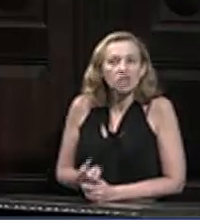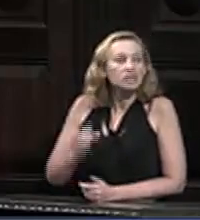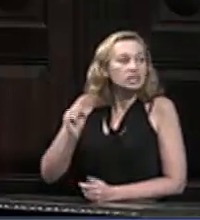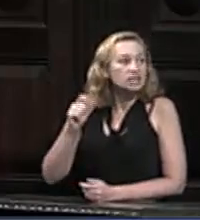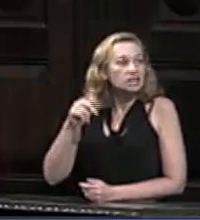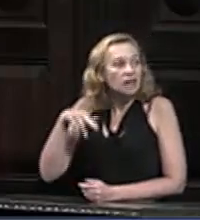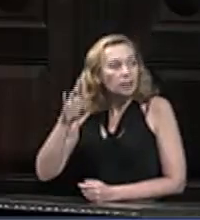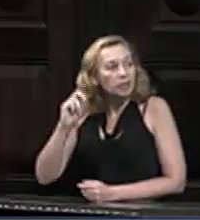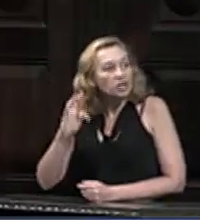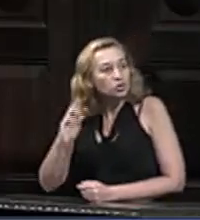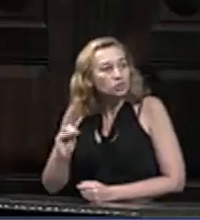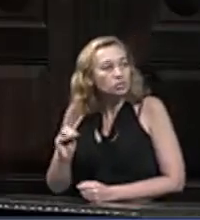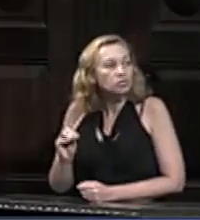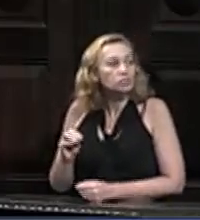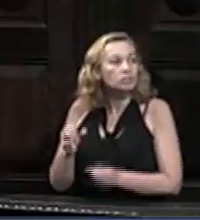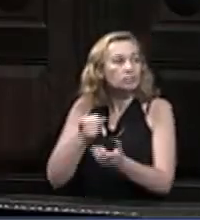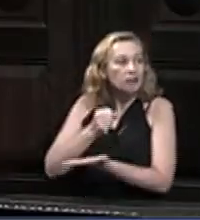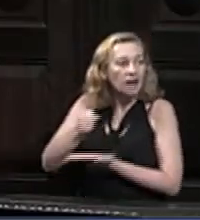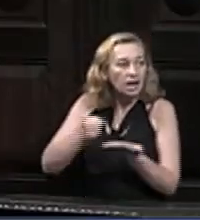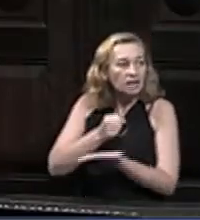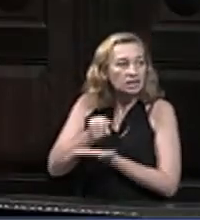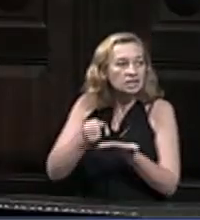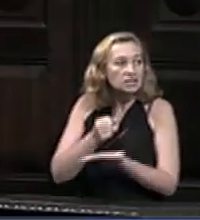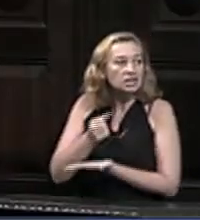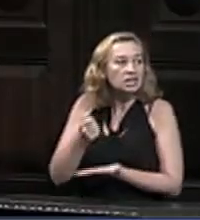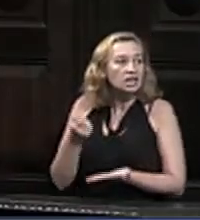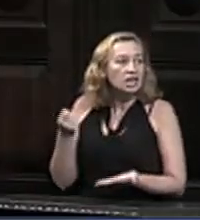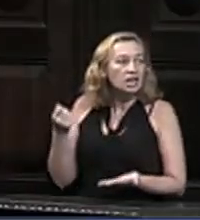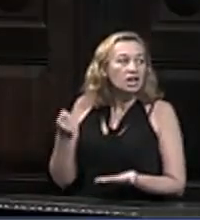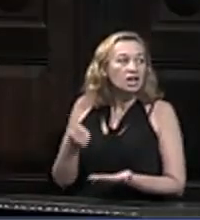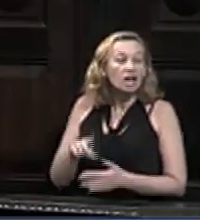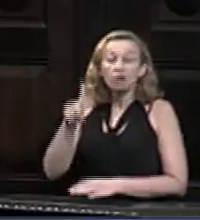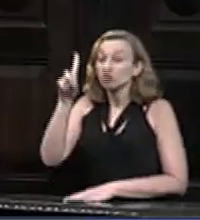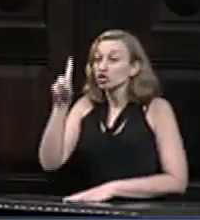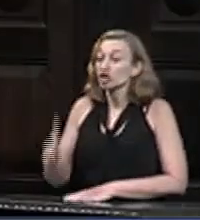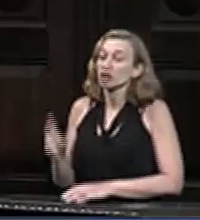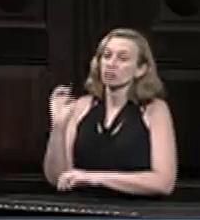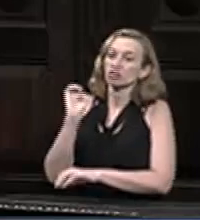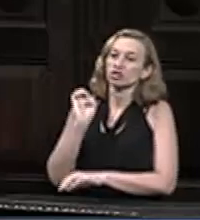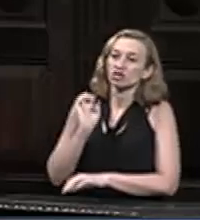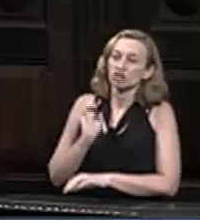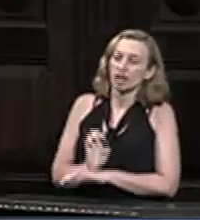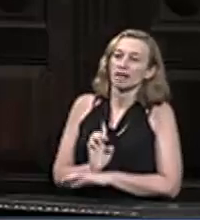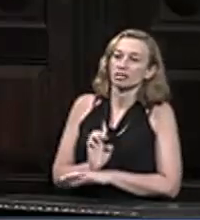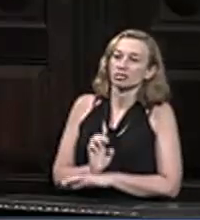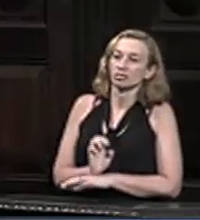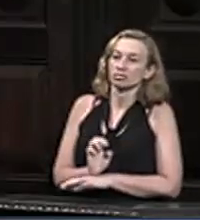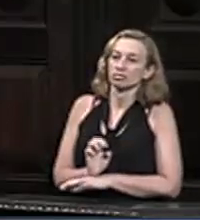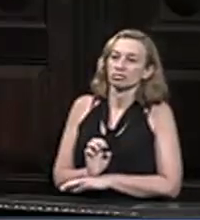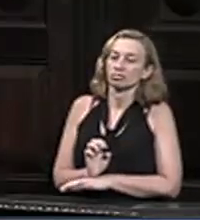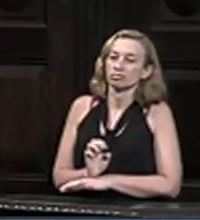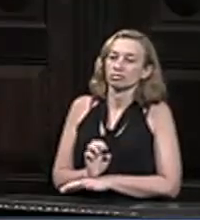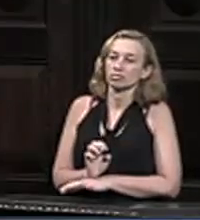Saneamento básico é um dever exclusivo do Estado.